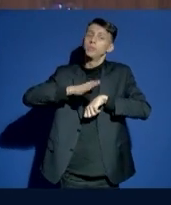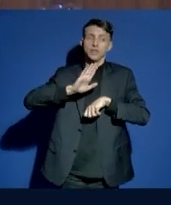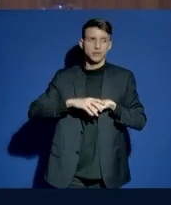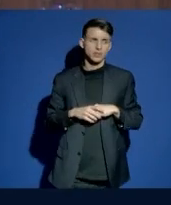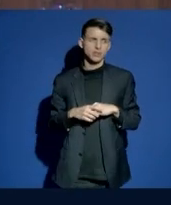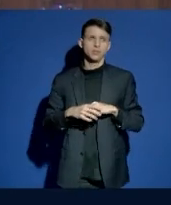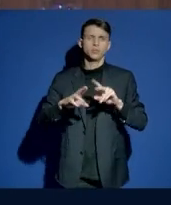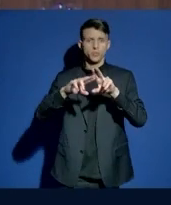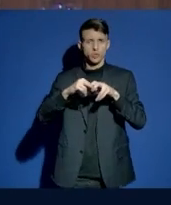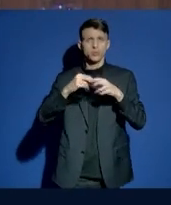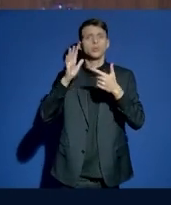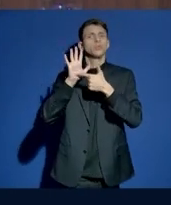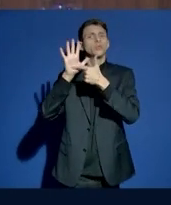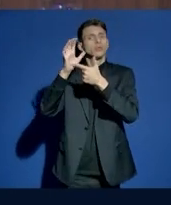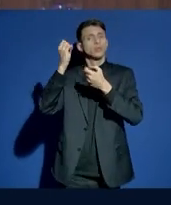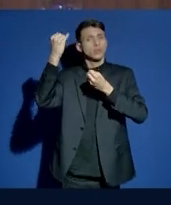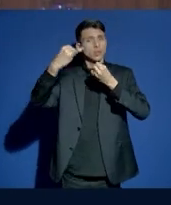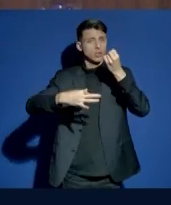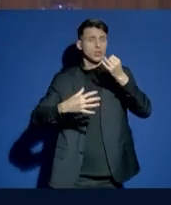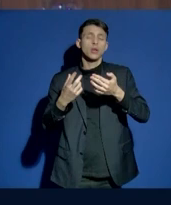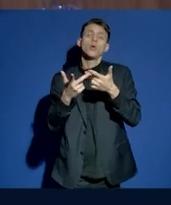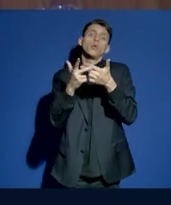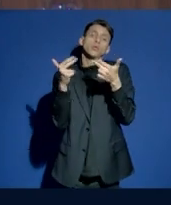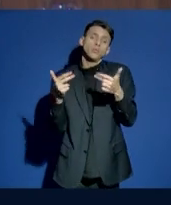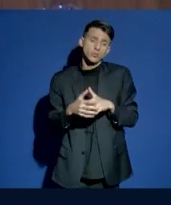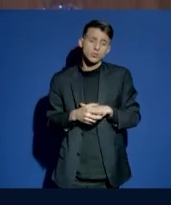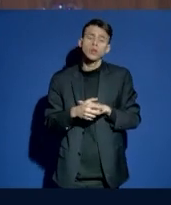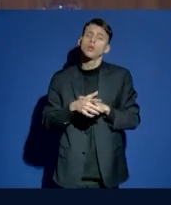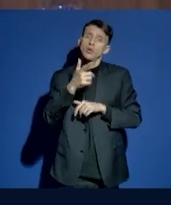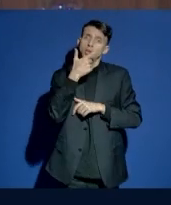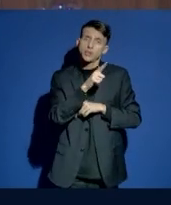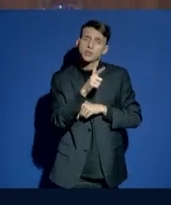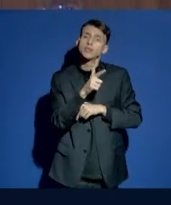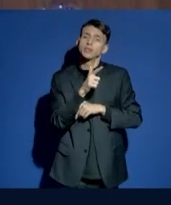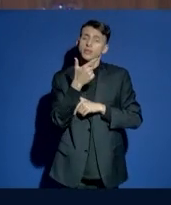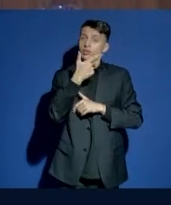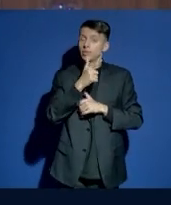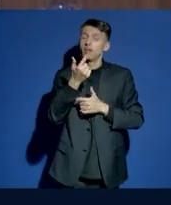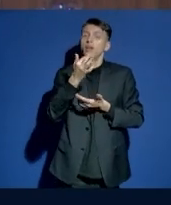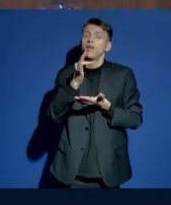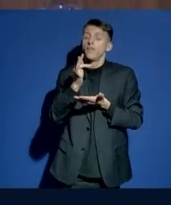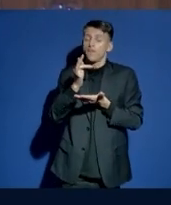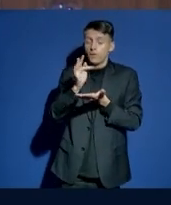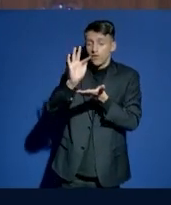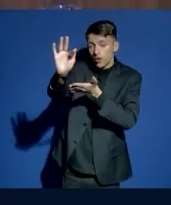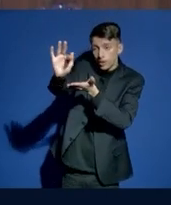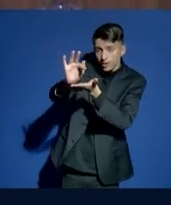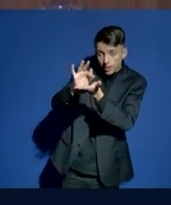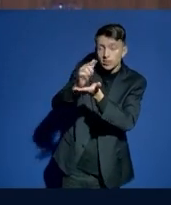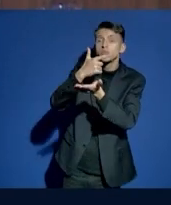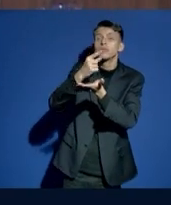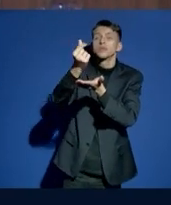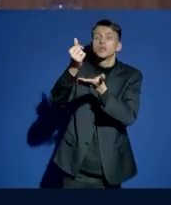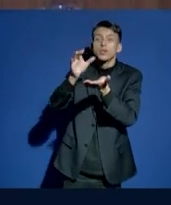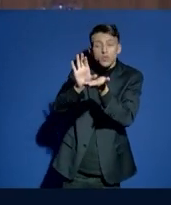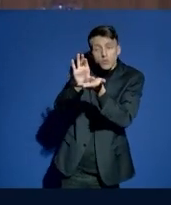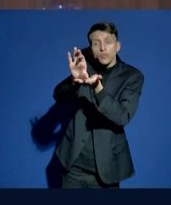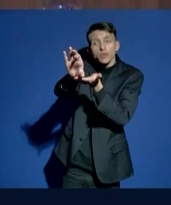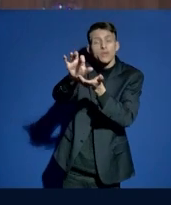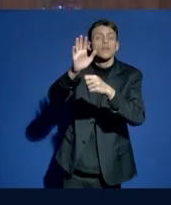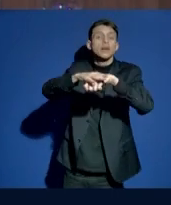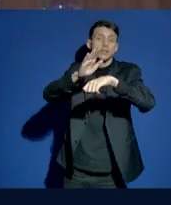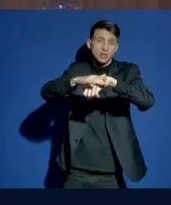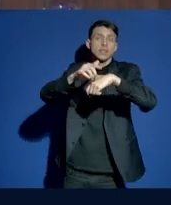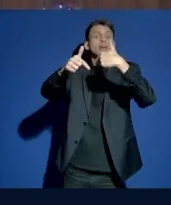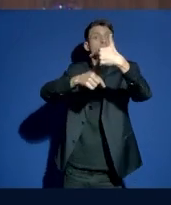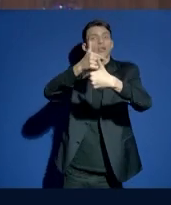aí nós trouxemos alguns bancos parceiros para que forneçam financiamento para que ele possa fazer essa transação. Porque a